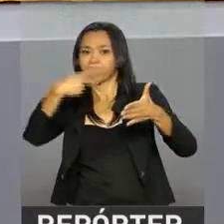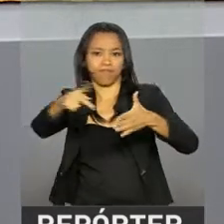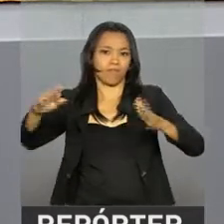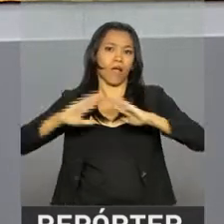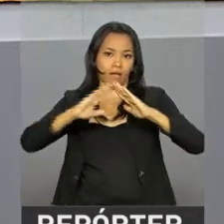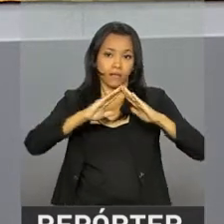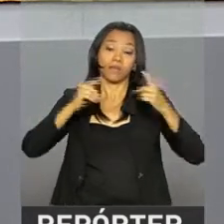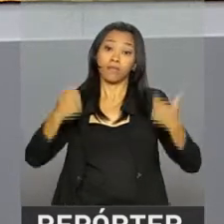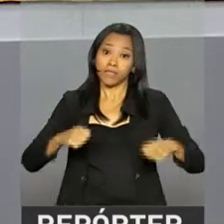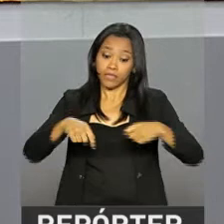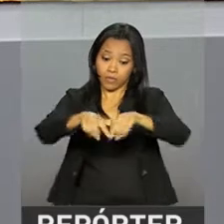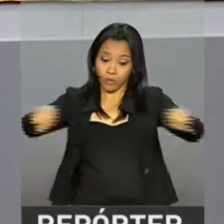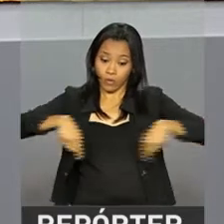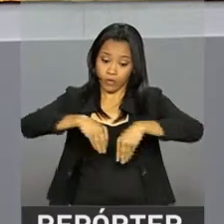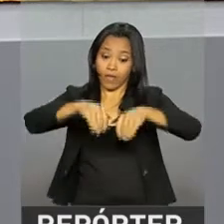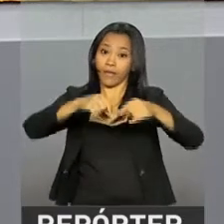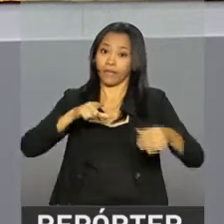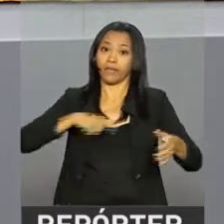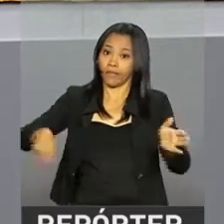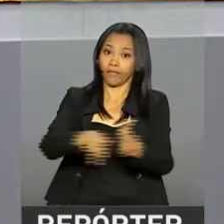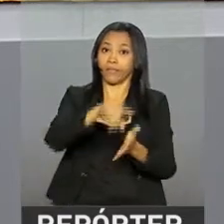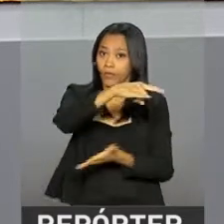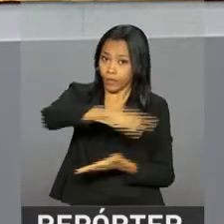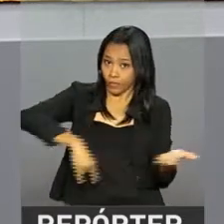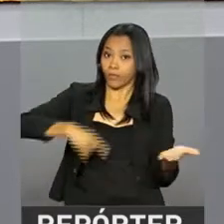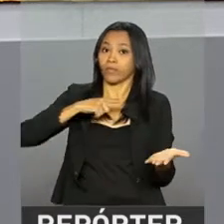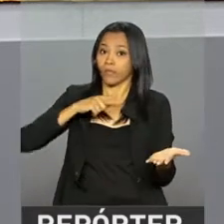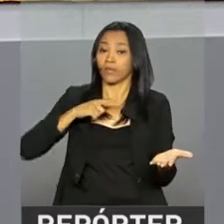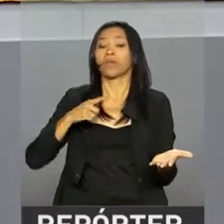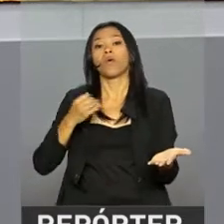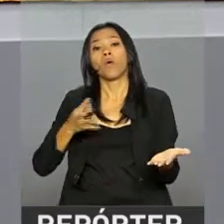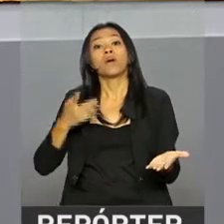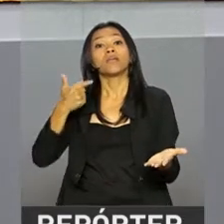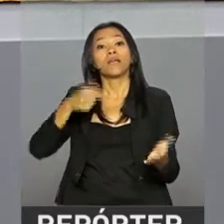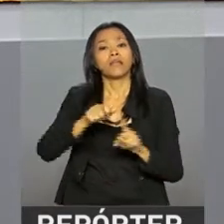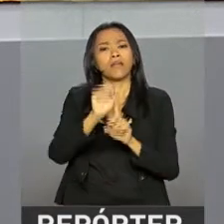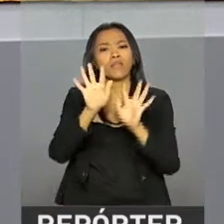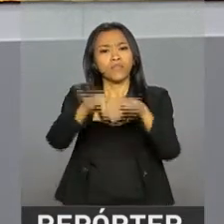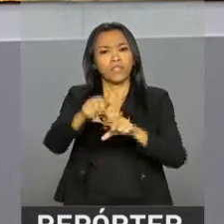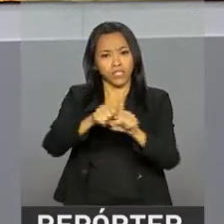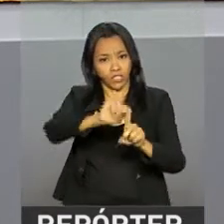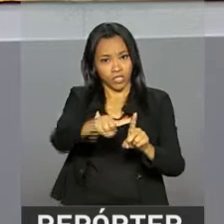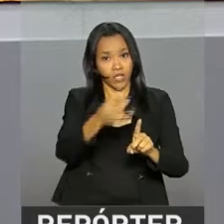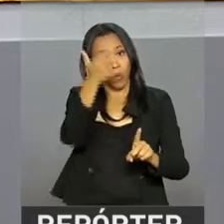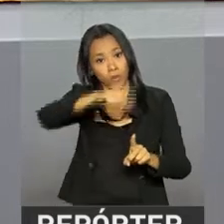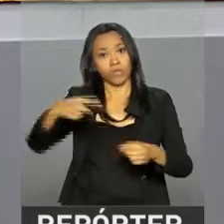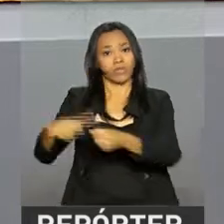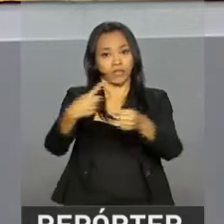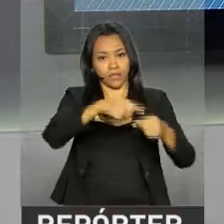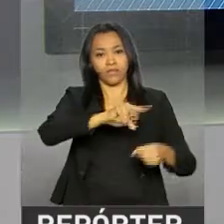deve estar em local regularizado ou passível de regularização. Até o final de janeiro, outras cidades devem ser selecionadas para o